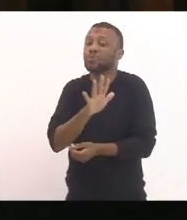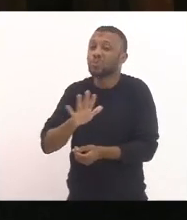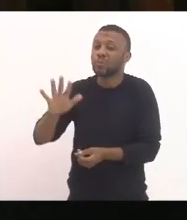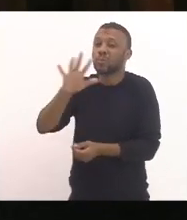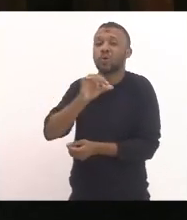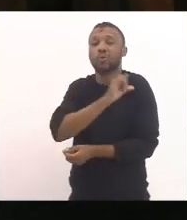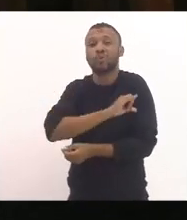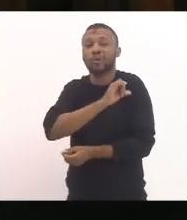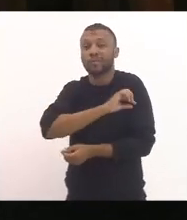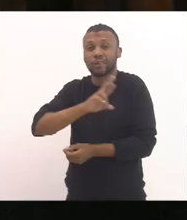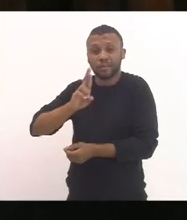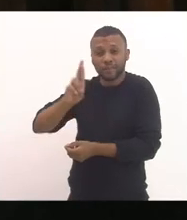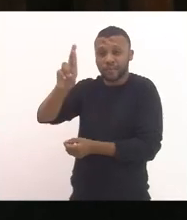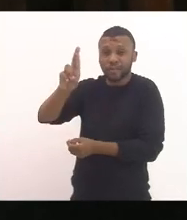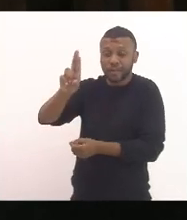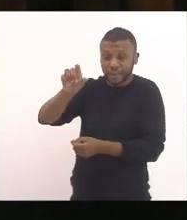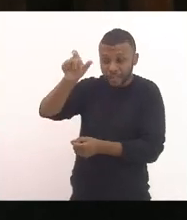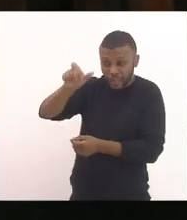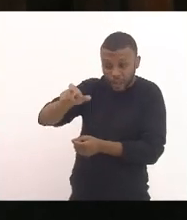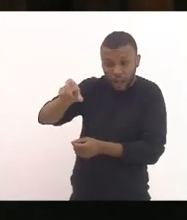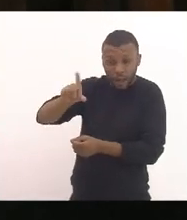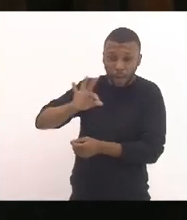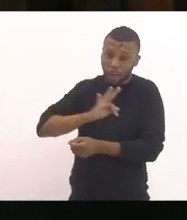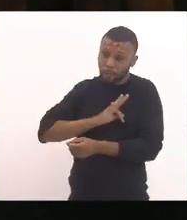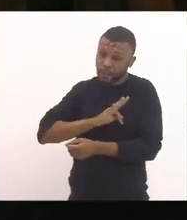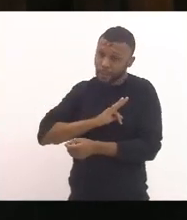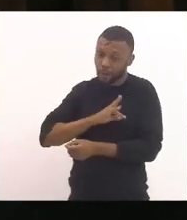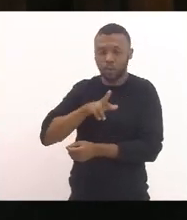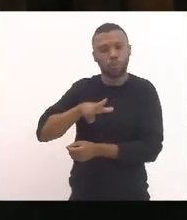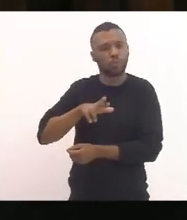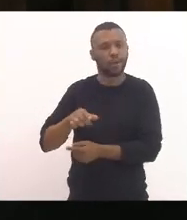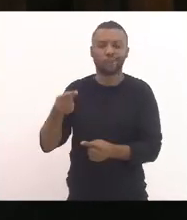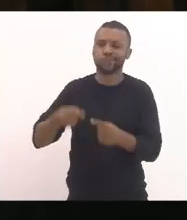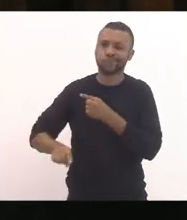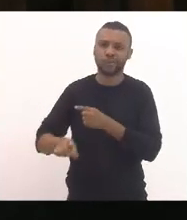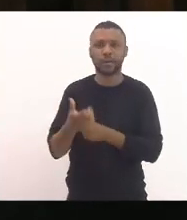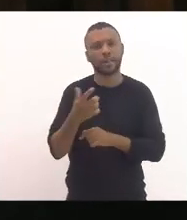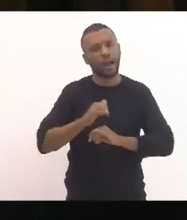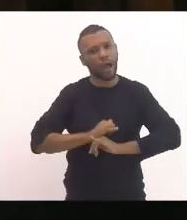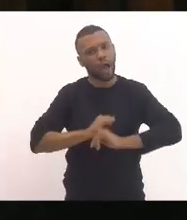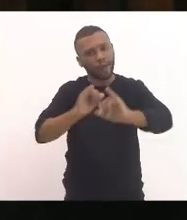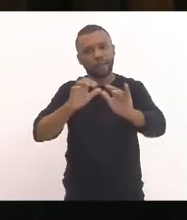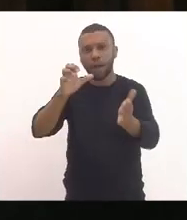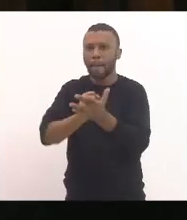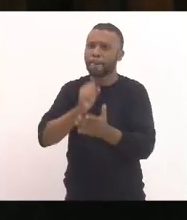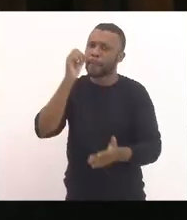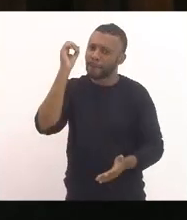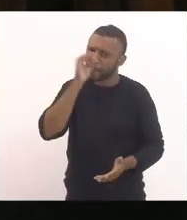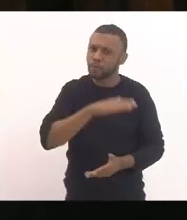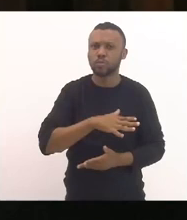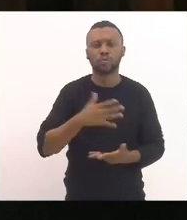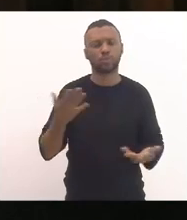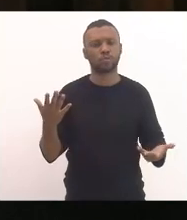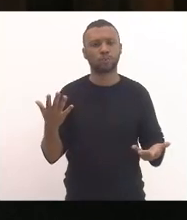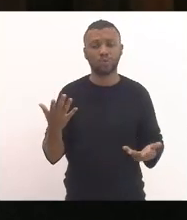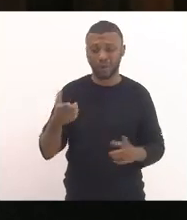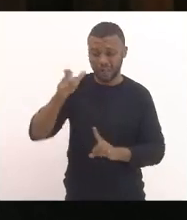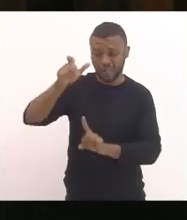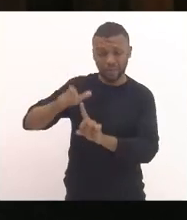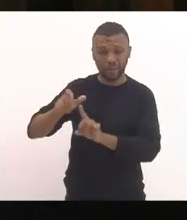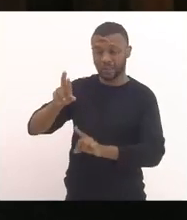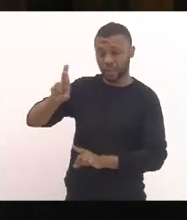chefiado por alguém que nem policial é eu gostaria que isso ficasse aqui registrado um absurdo nem